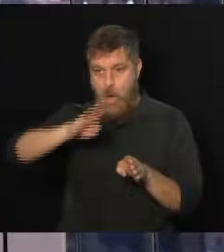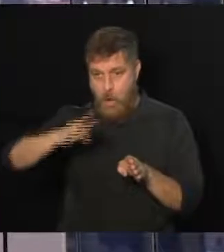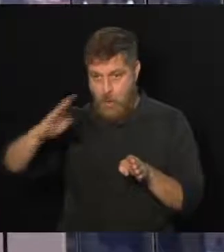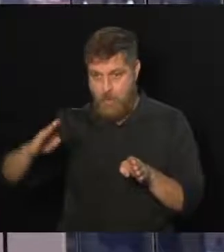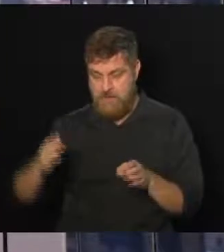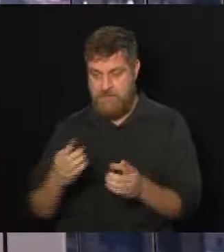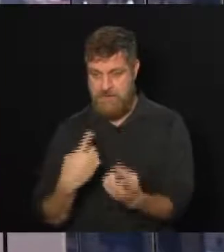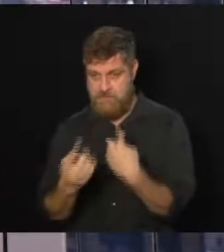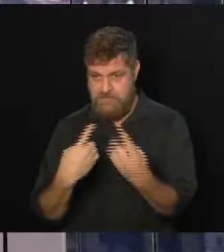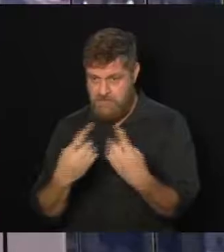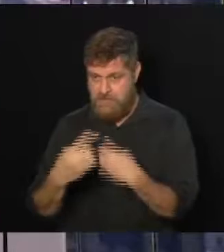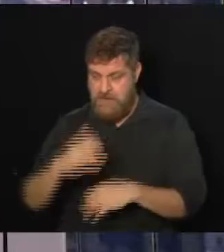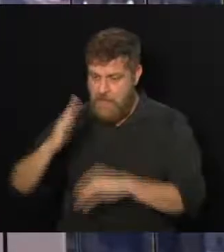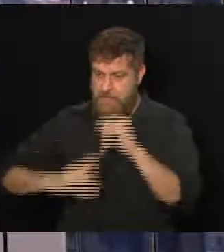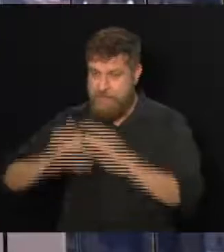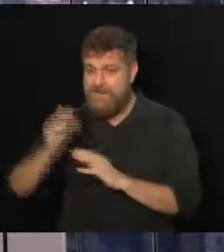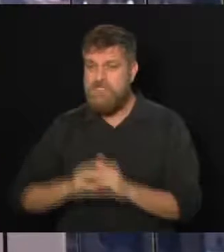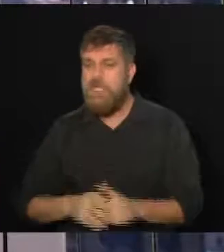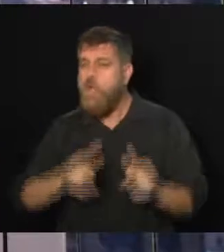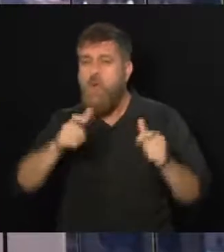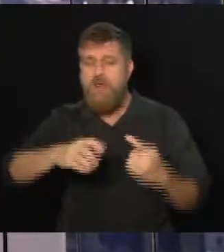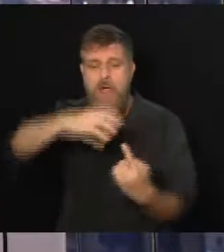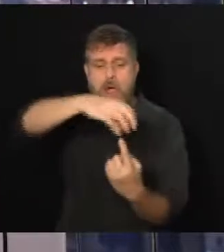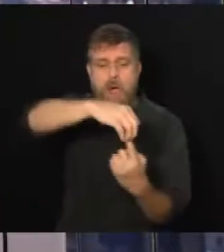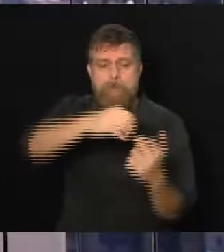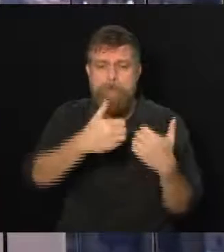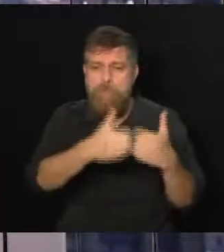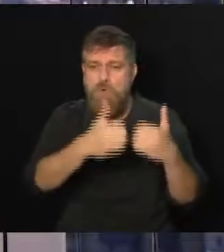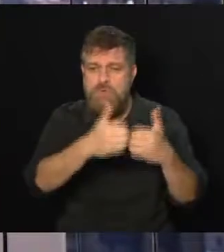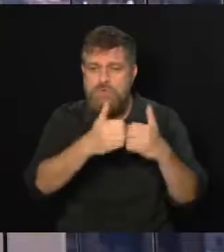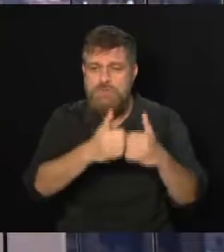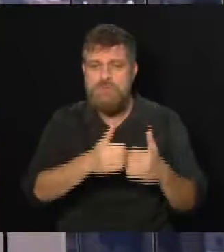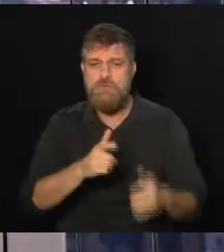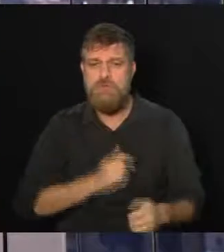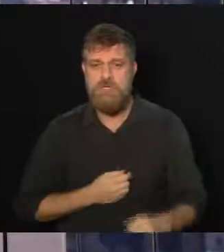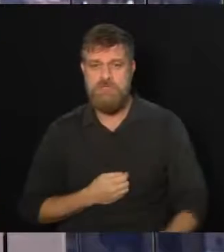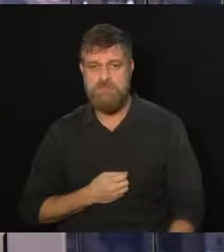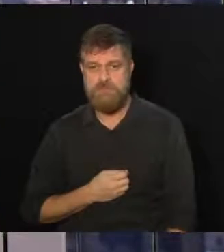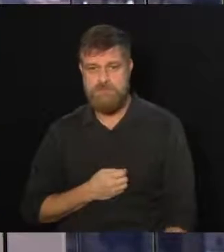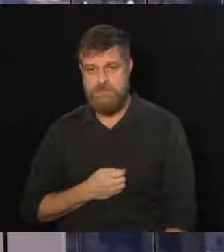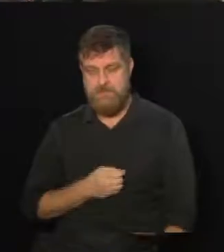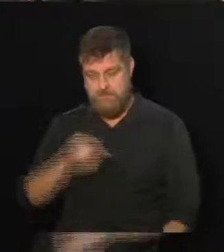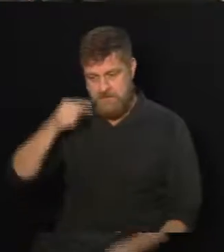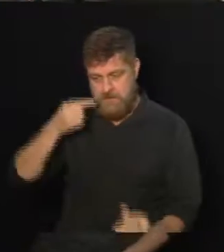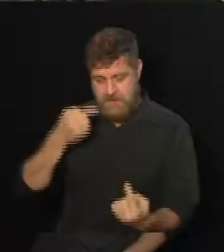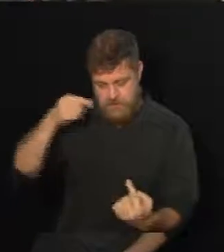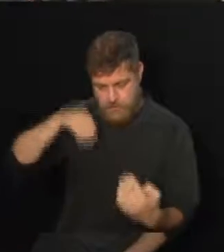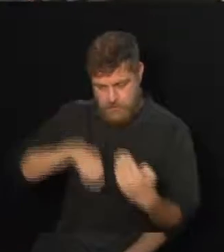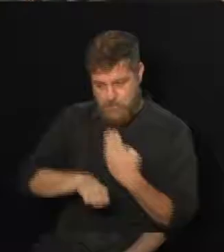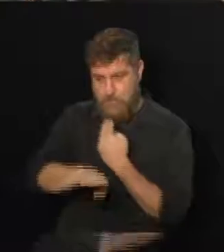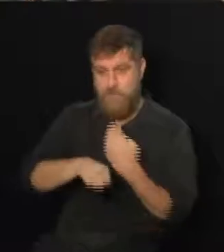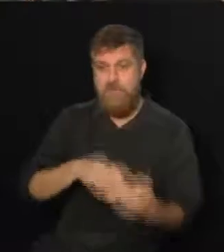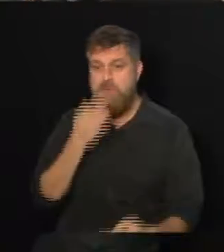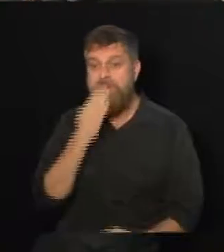tome medidas em um ponto de ônibus localizado na rodovia Santos Dumont. Com 26 votos, a